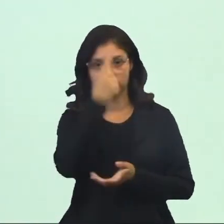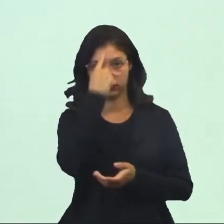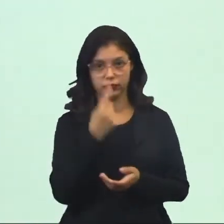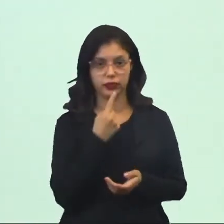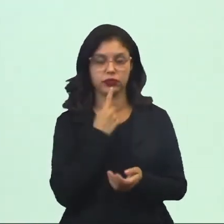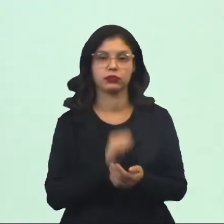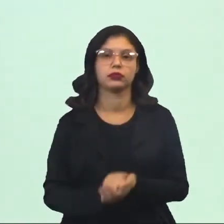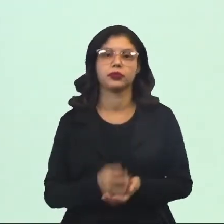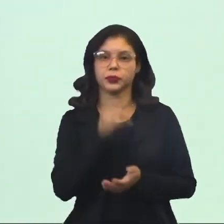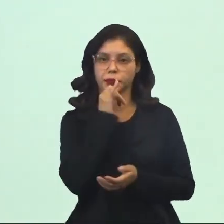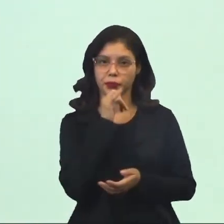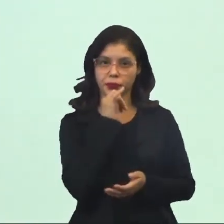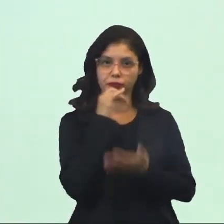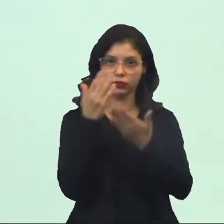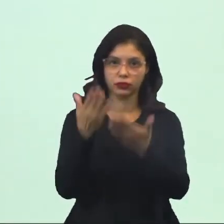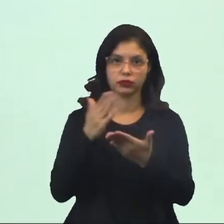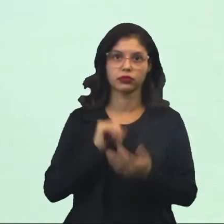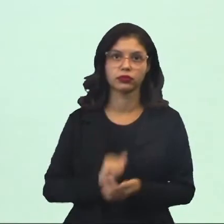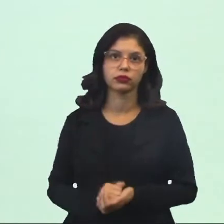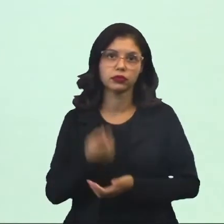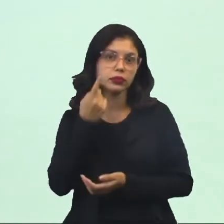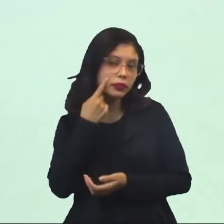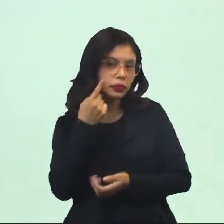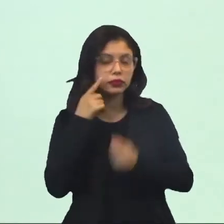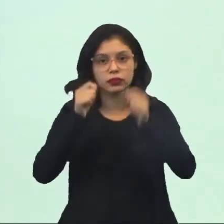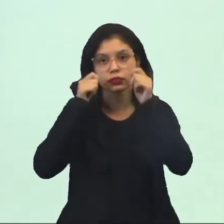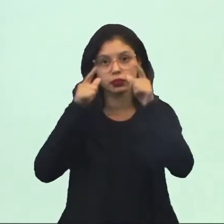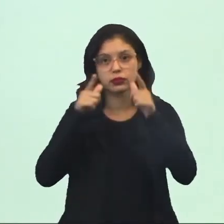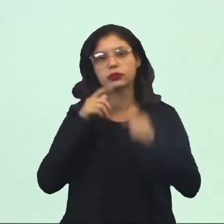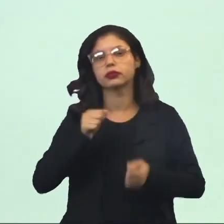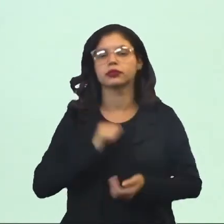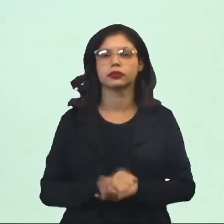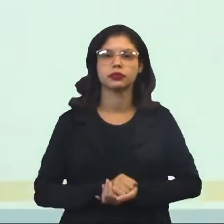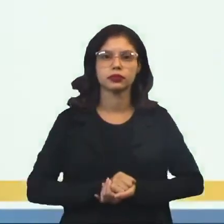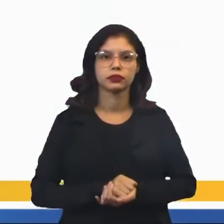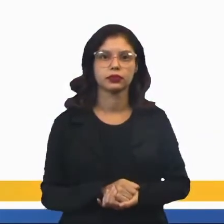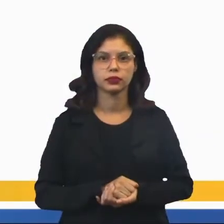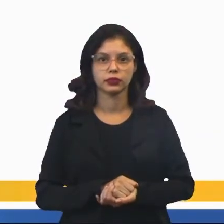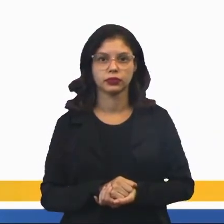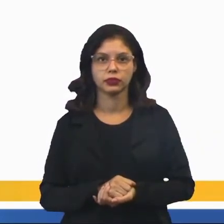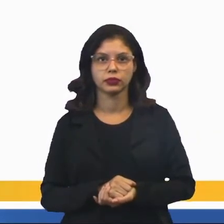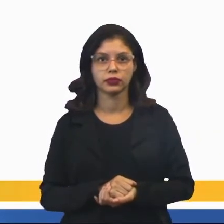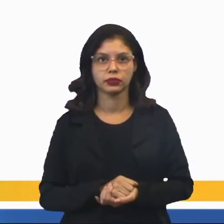claro, para exemplificar para vocês. Olhem com atenção.